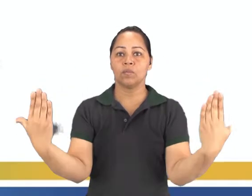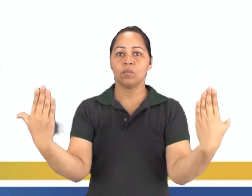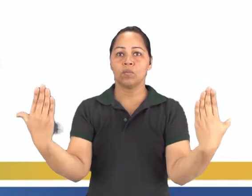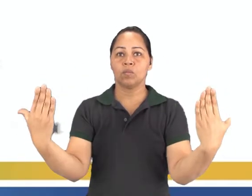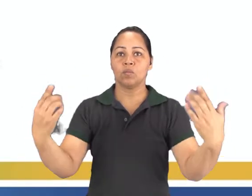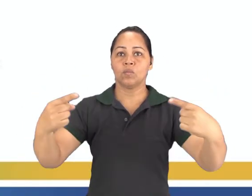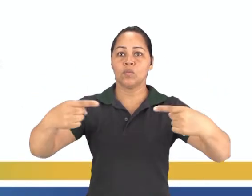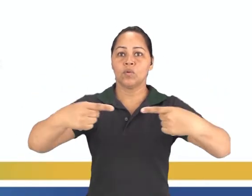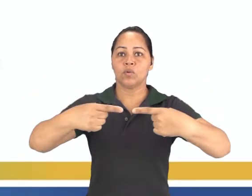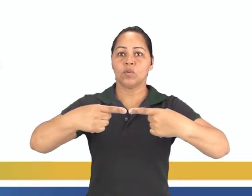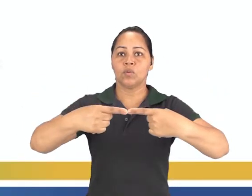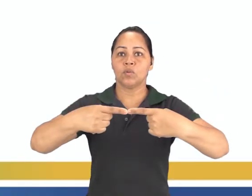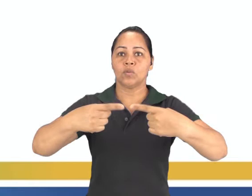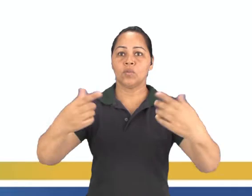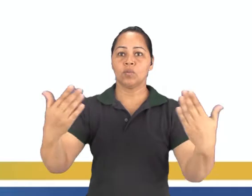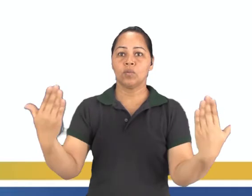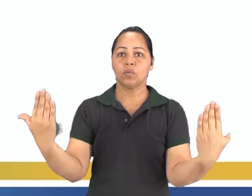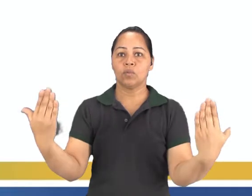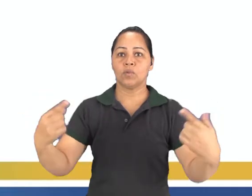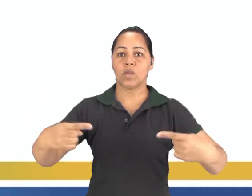perceberam?